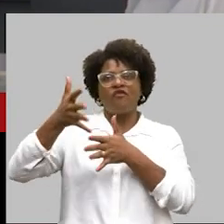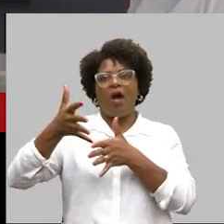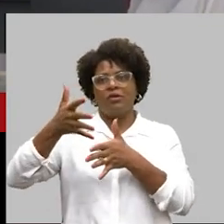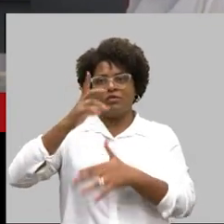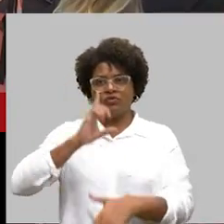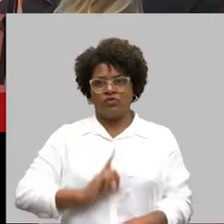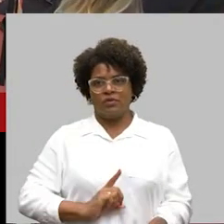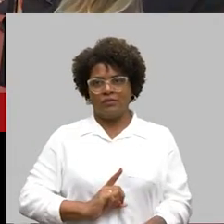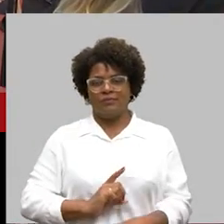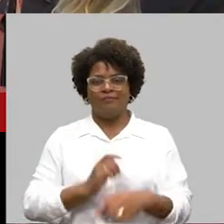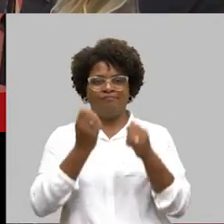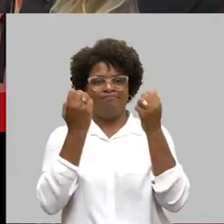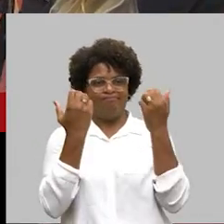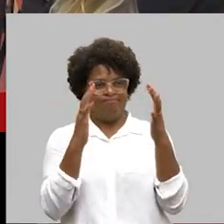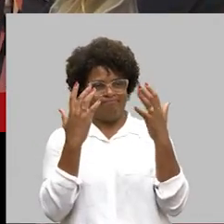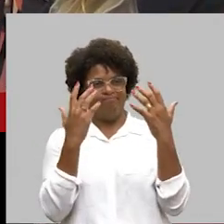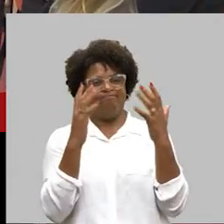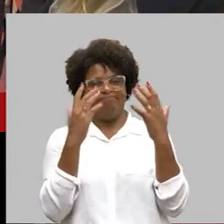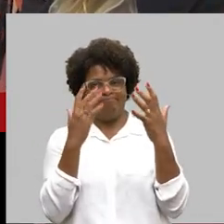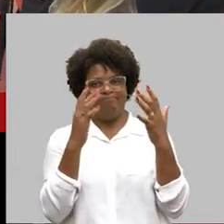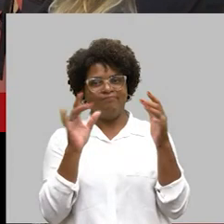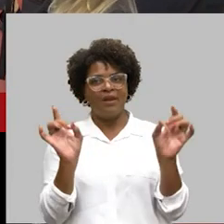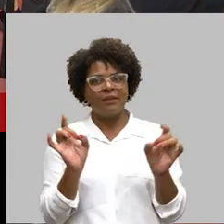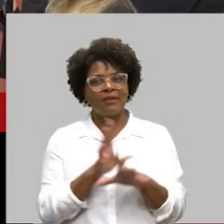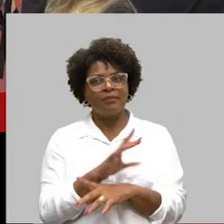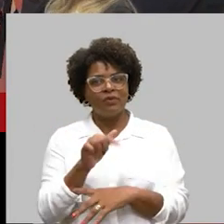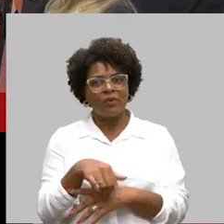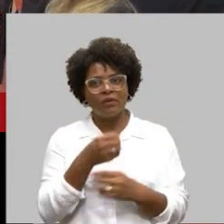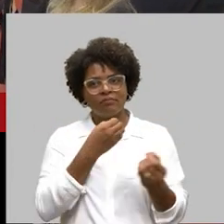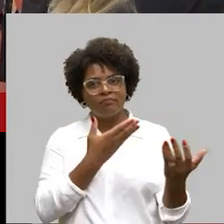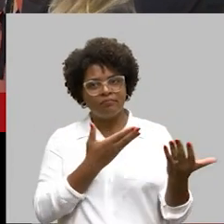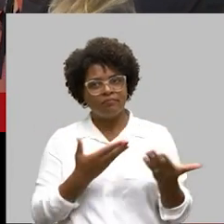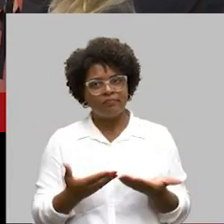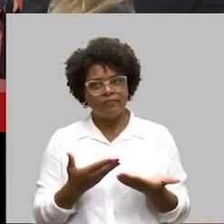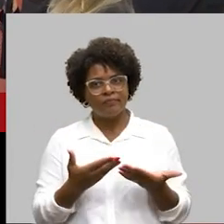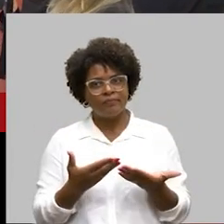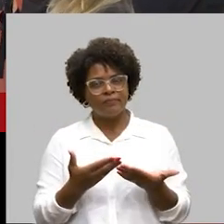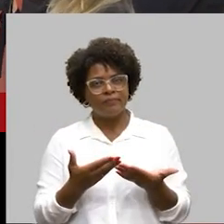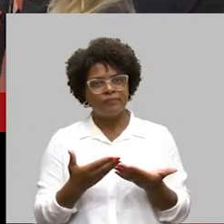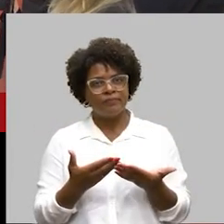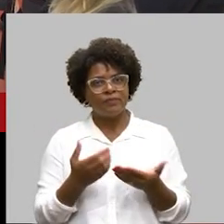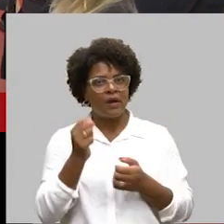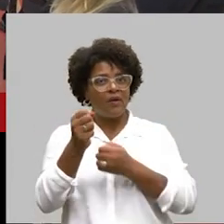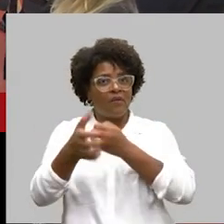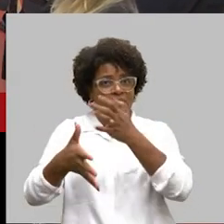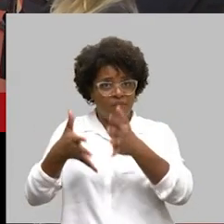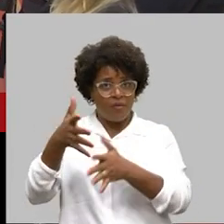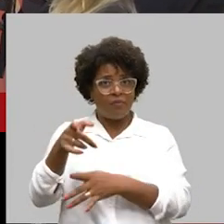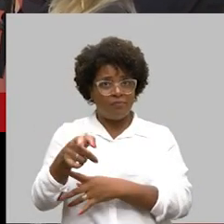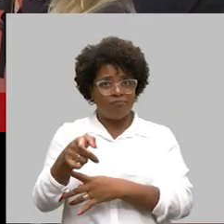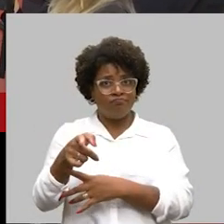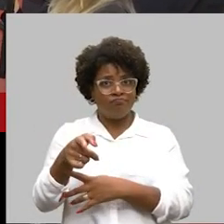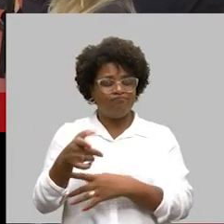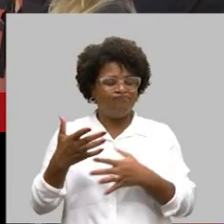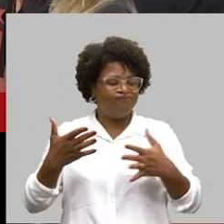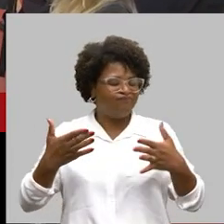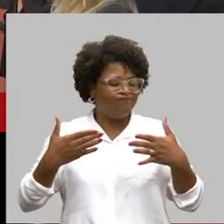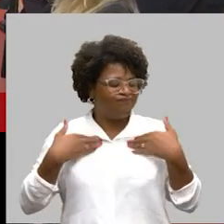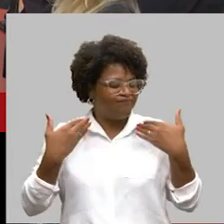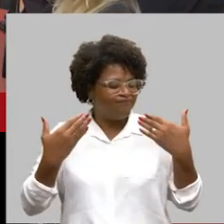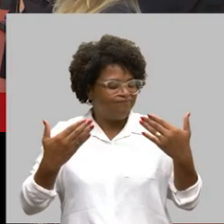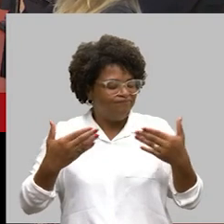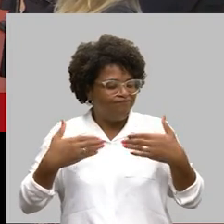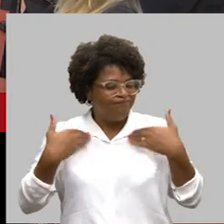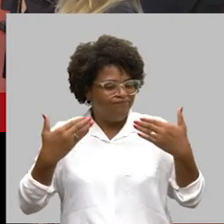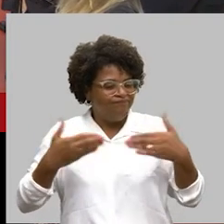direitos eu termino com essas boas-vindas dizendo que o tamanho da minha alegria é do tamanho da